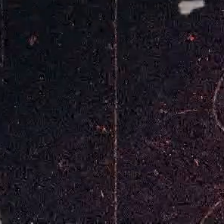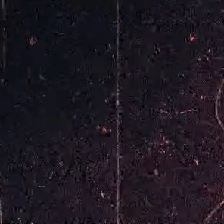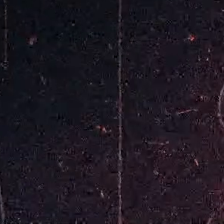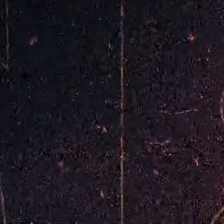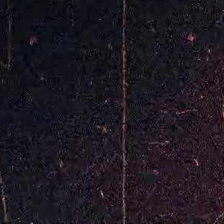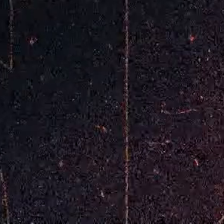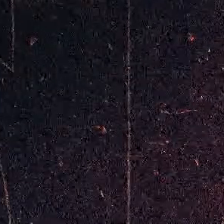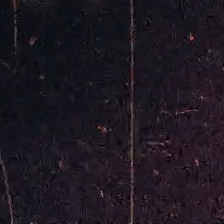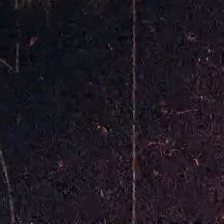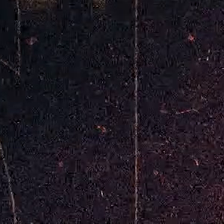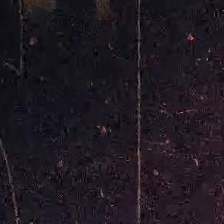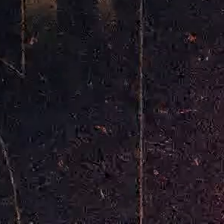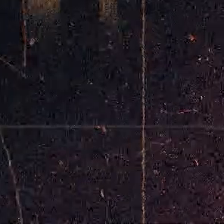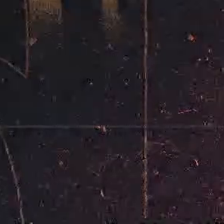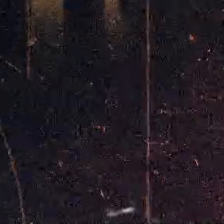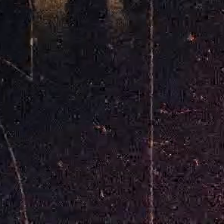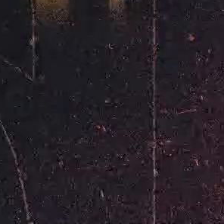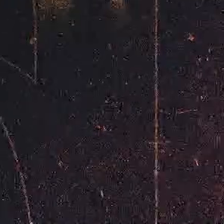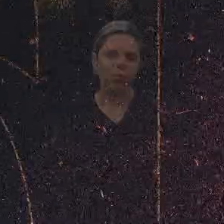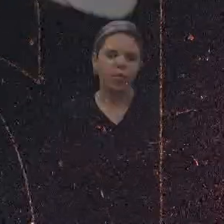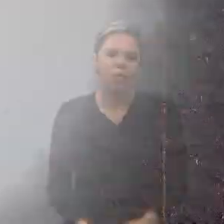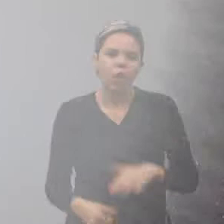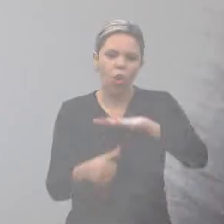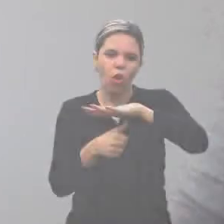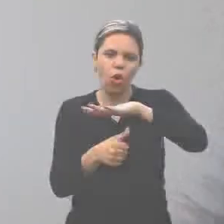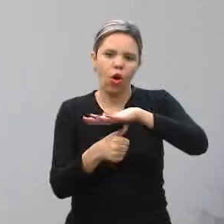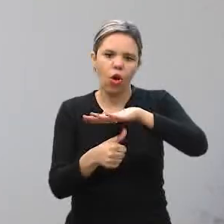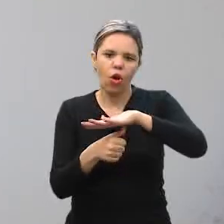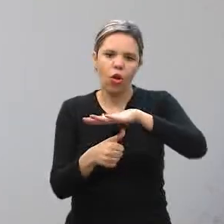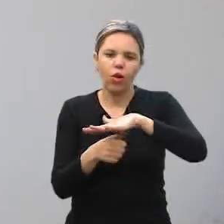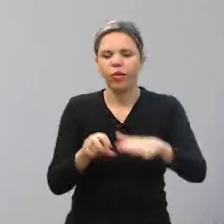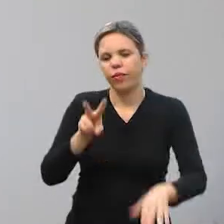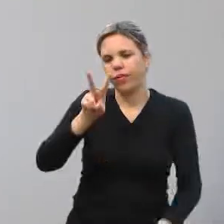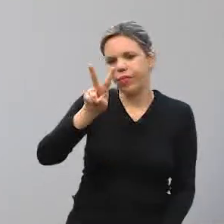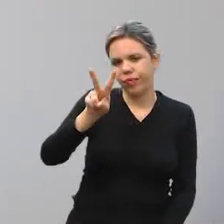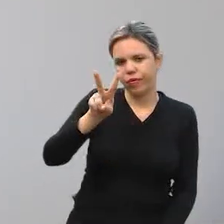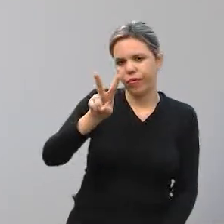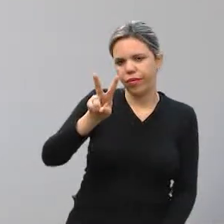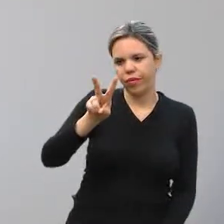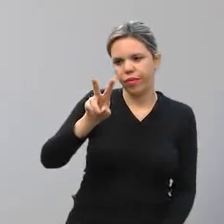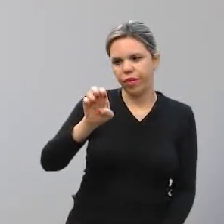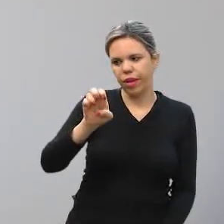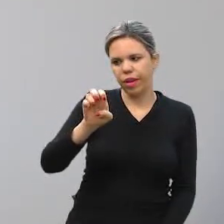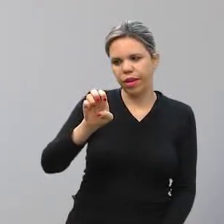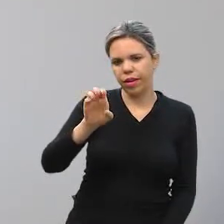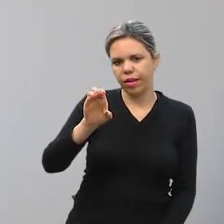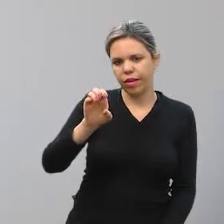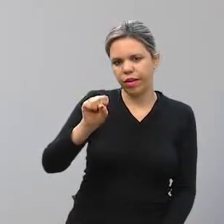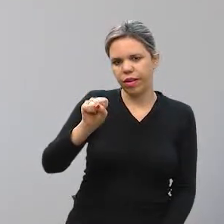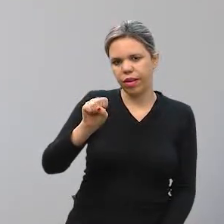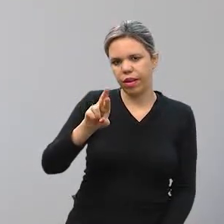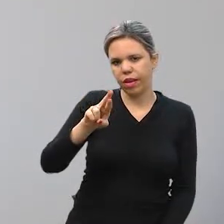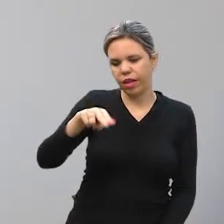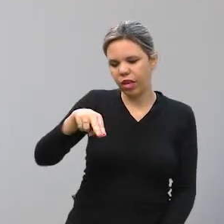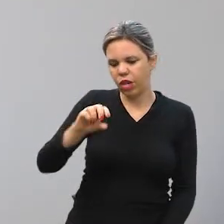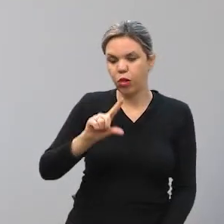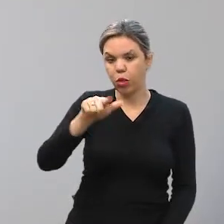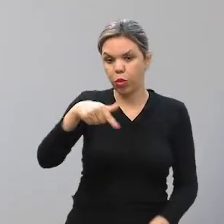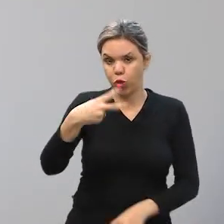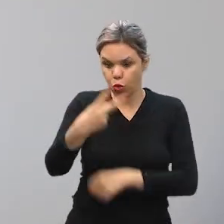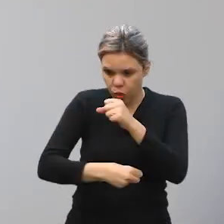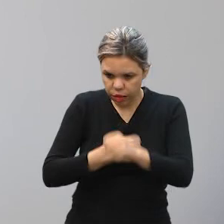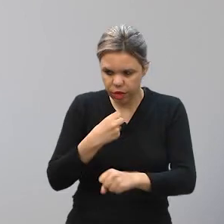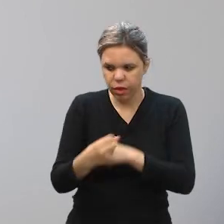E o reitor Zeferino Vaz. Depois de 2 anos da fundação